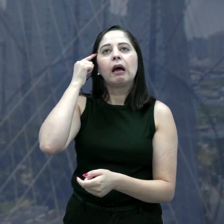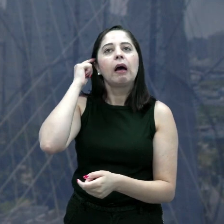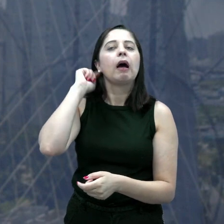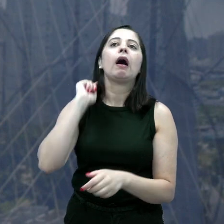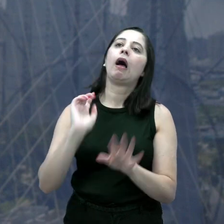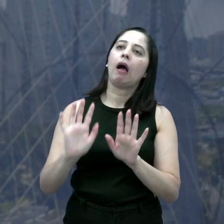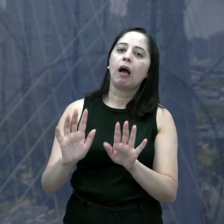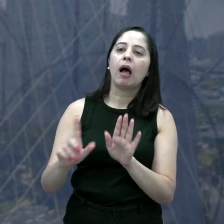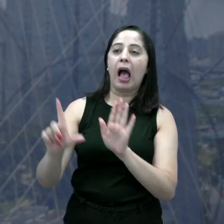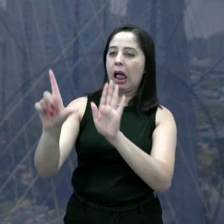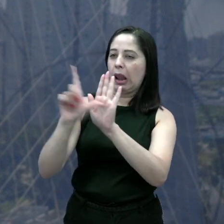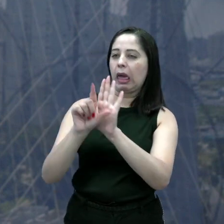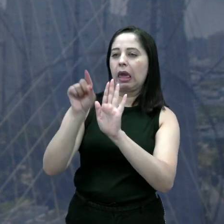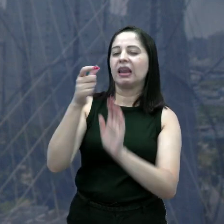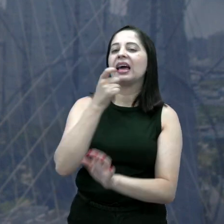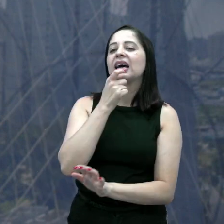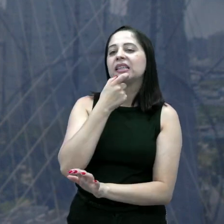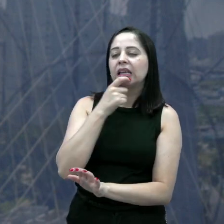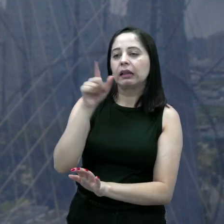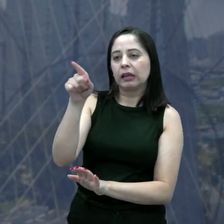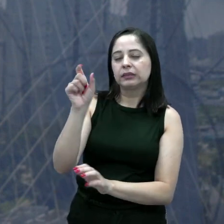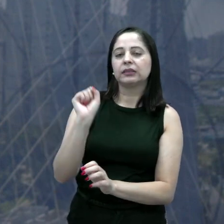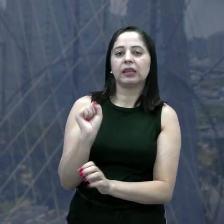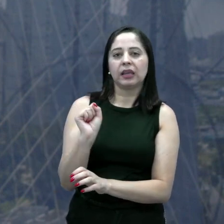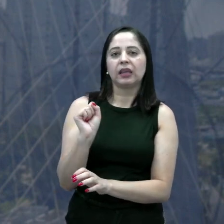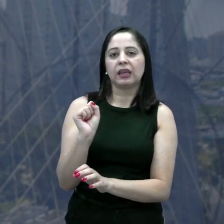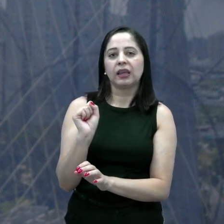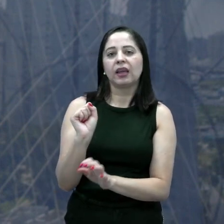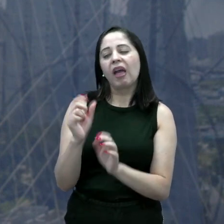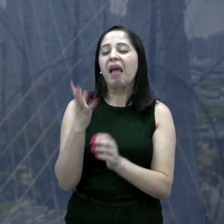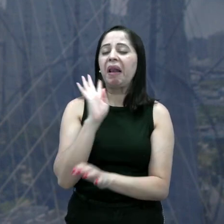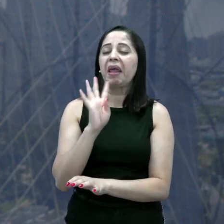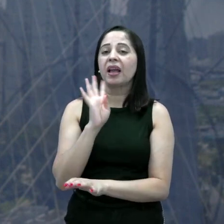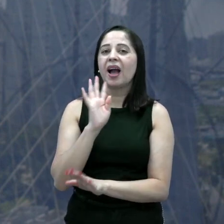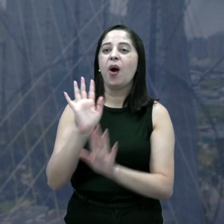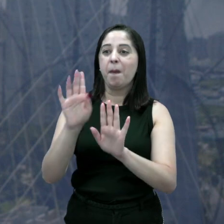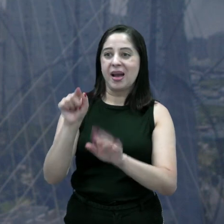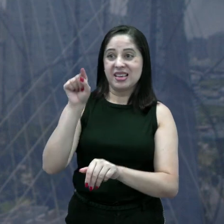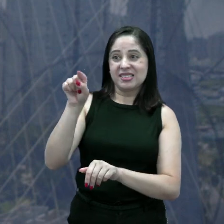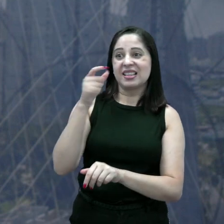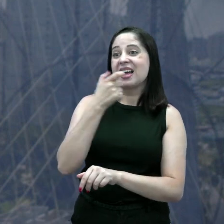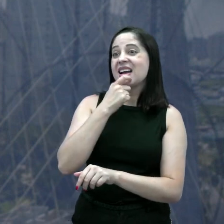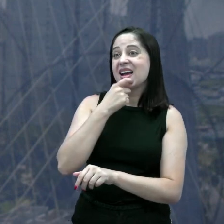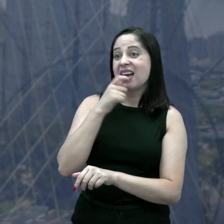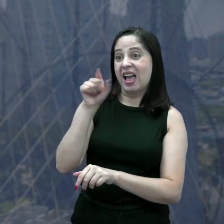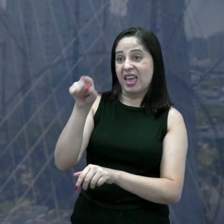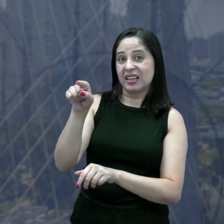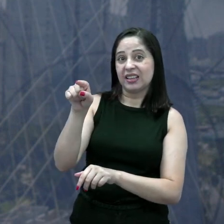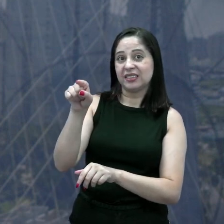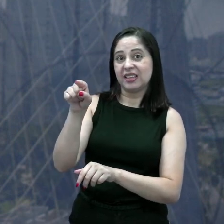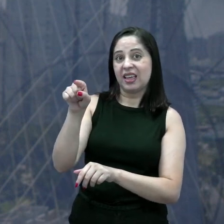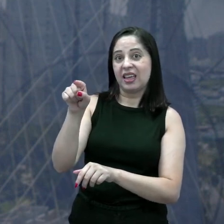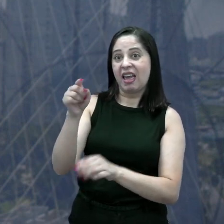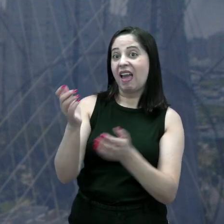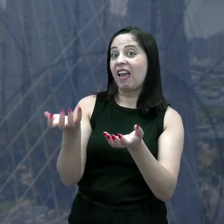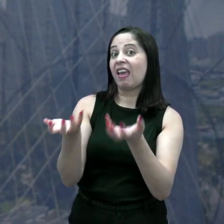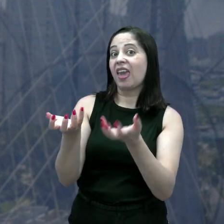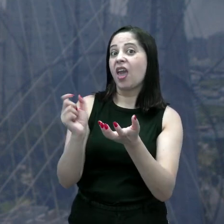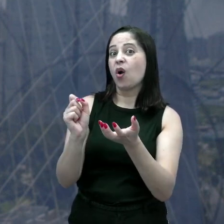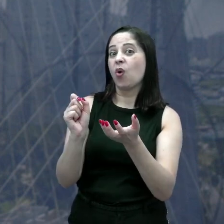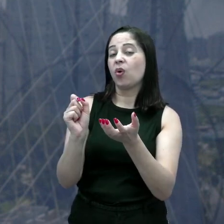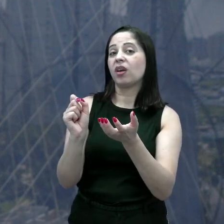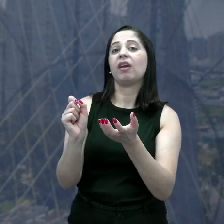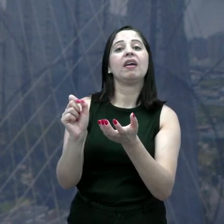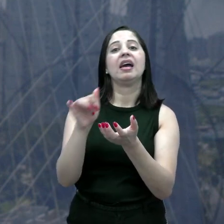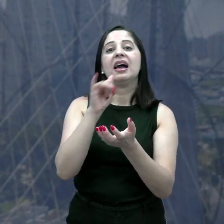da Inglaterra, é sutil, mas o que a gente vê que ela defende um direito humano, ela faculta ao brasileiro